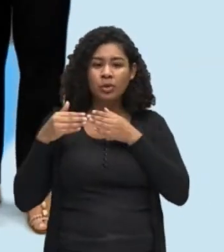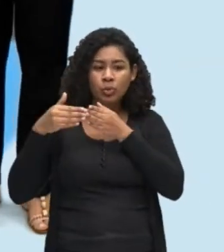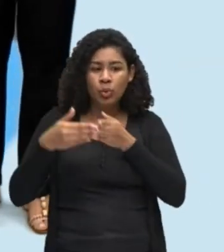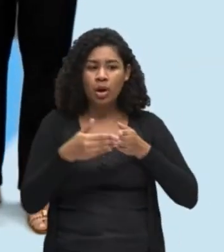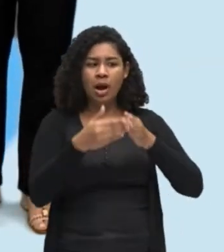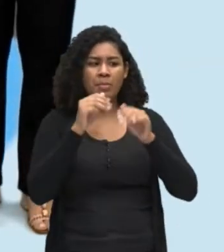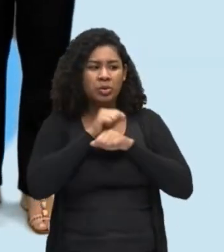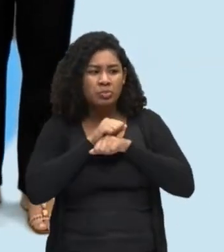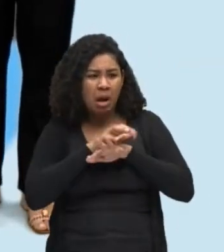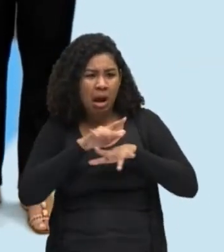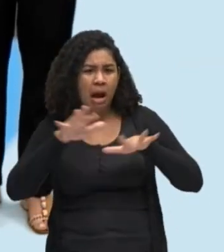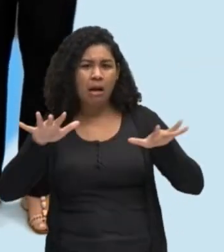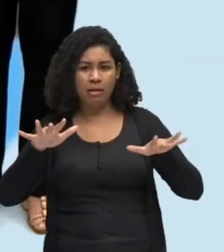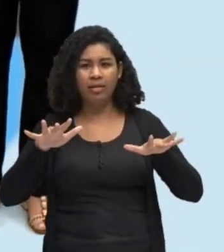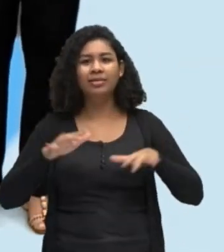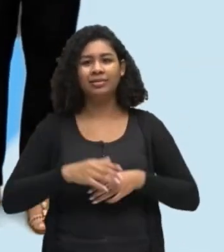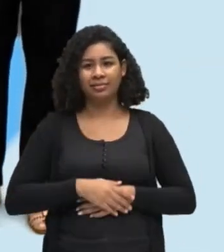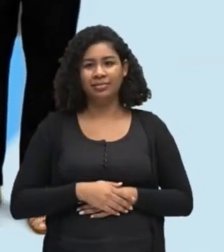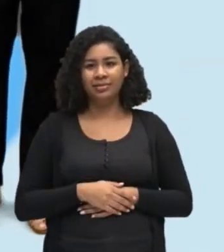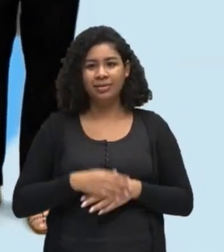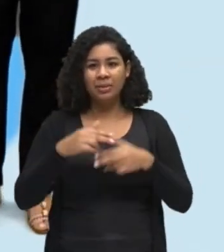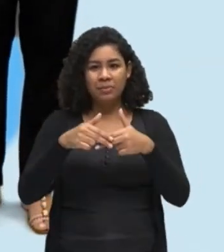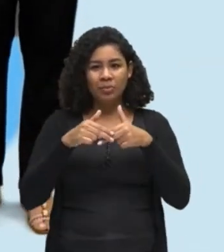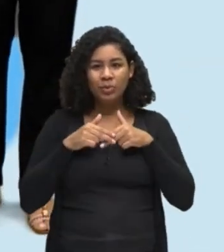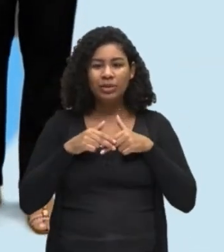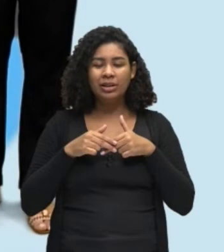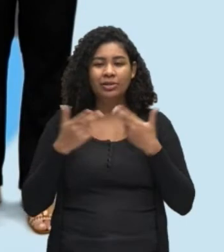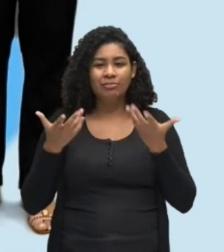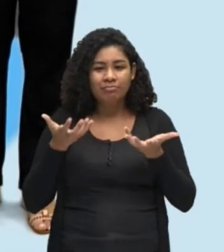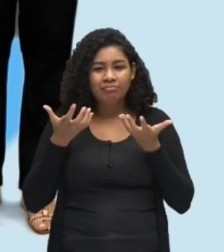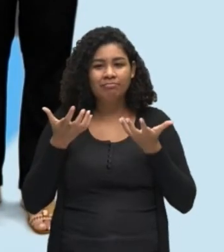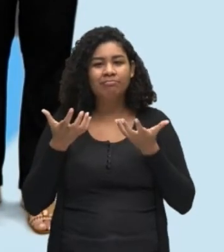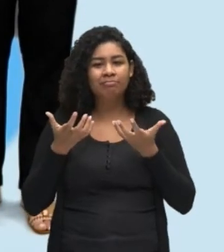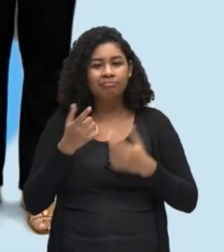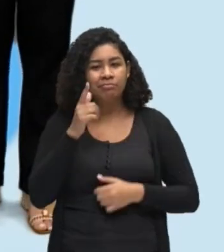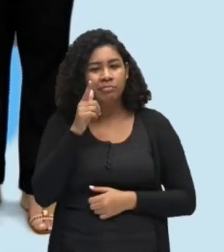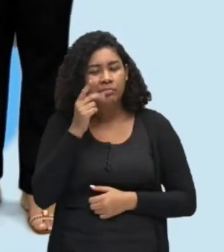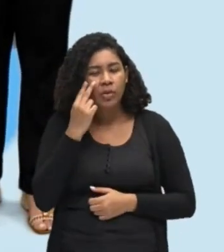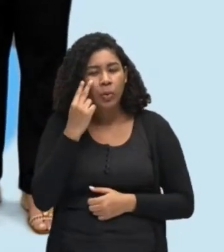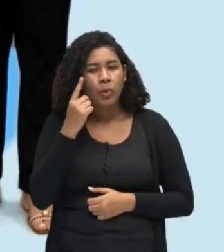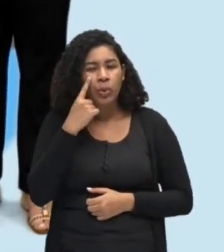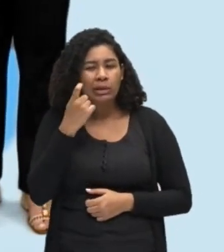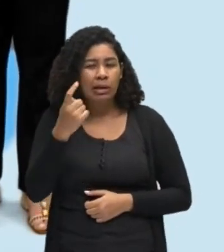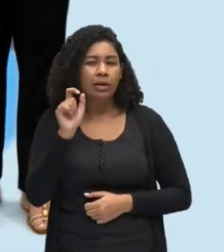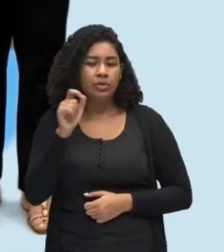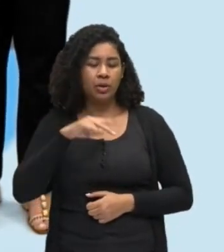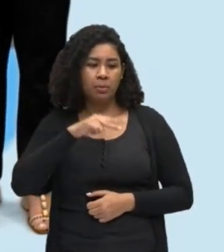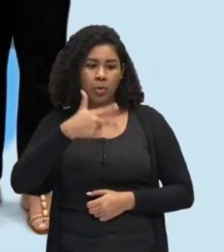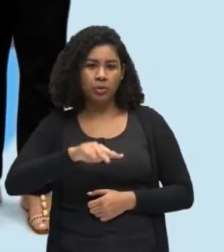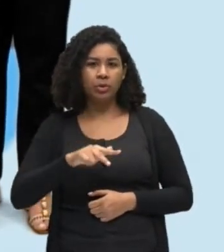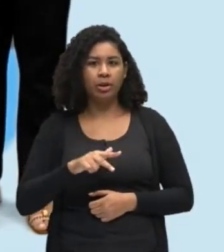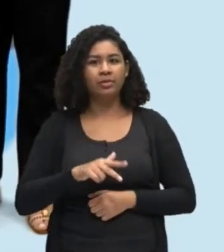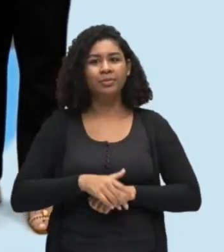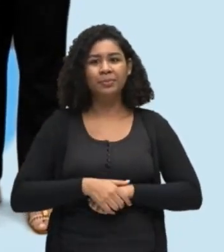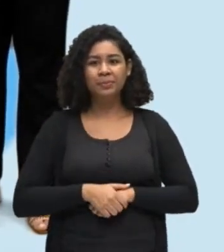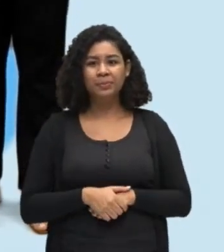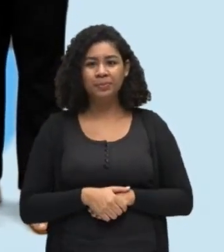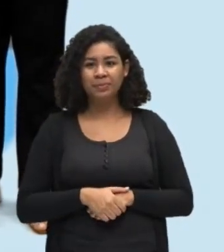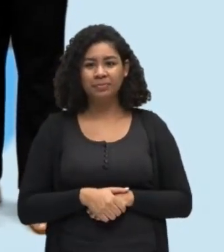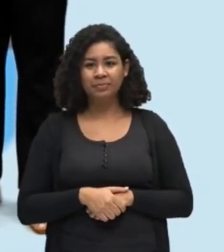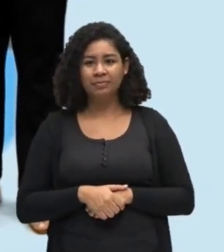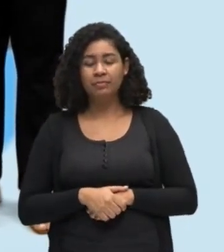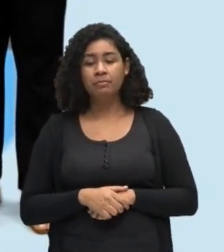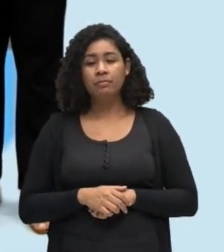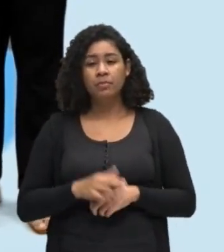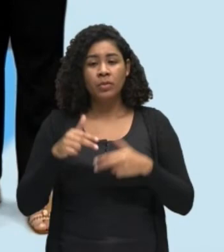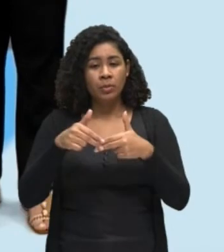as minas peruanas e com as pretensões territoriais portuguesas relacionadas à sua colônia na América, sobretudo